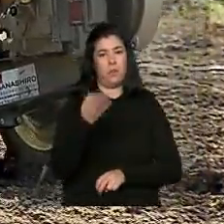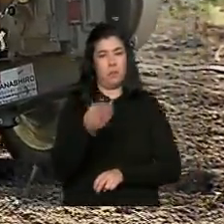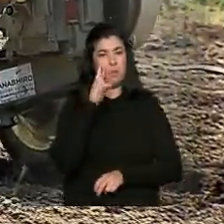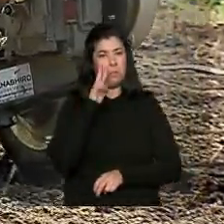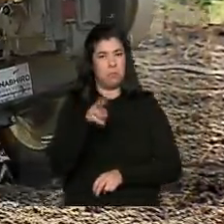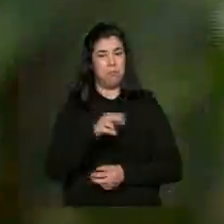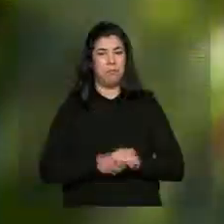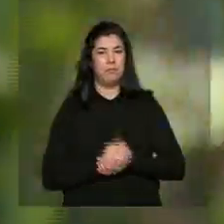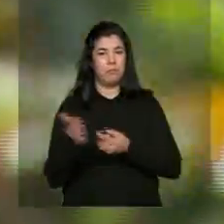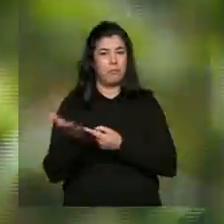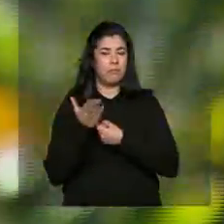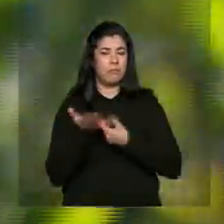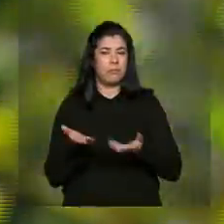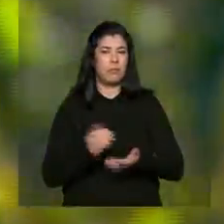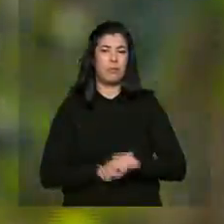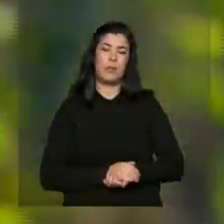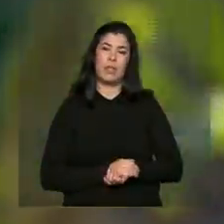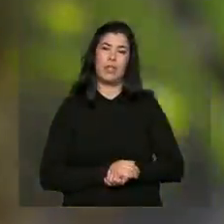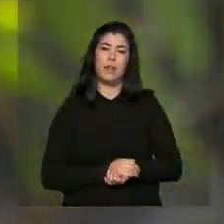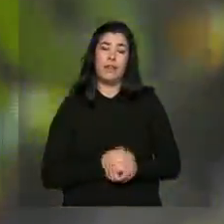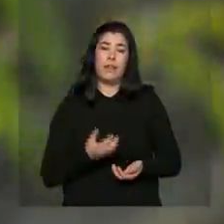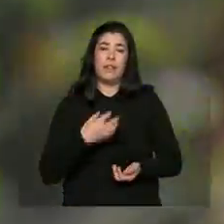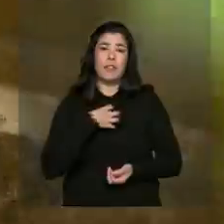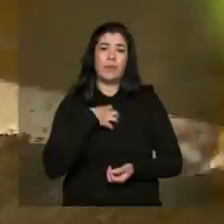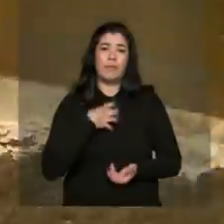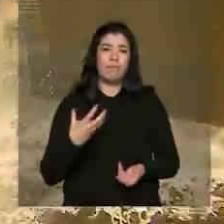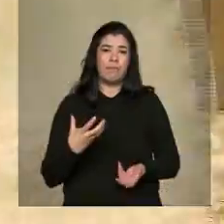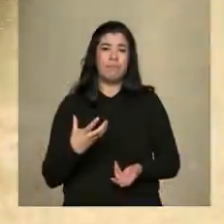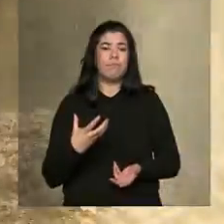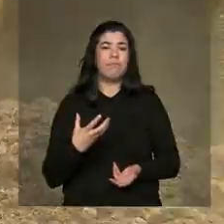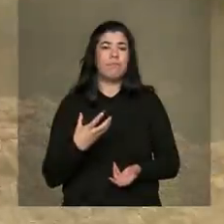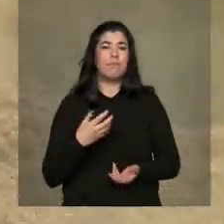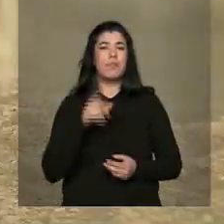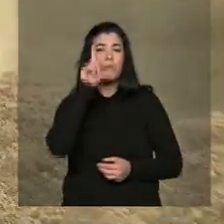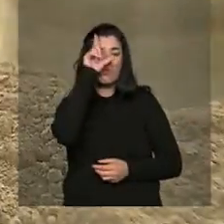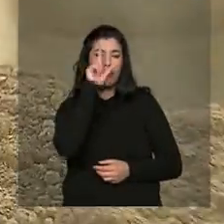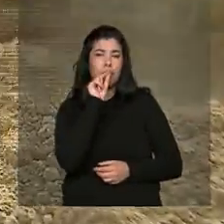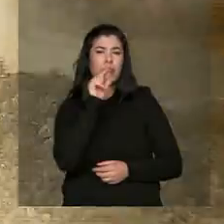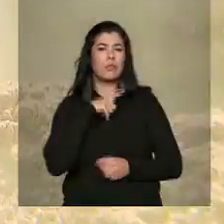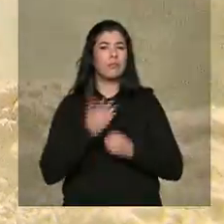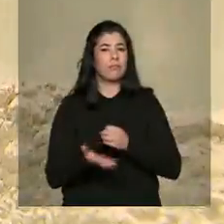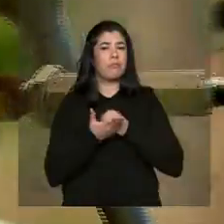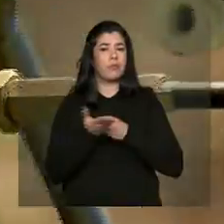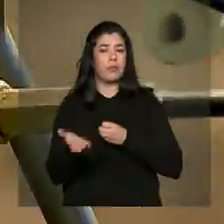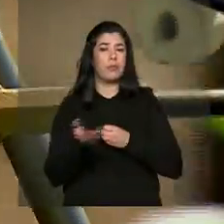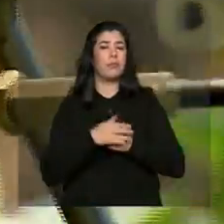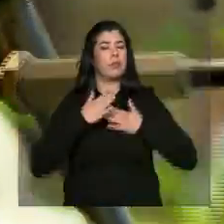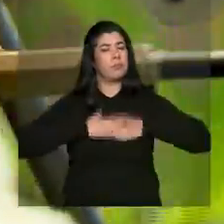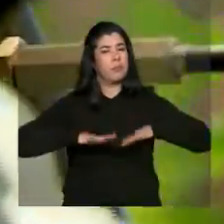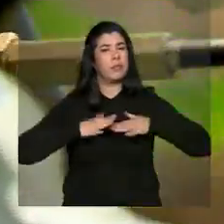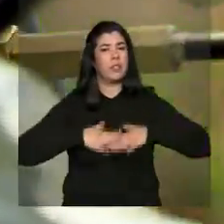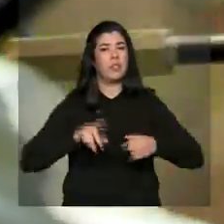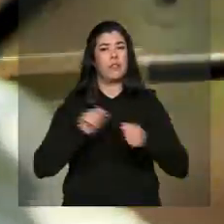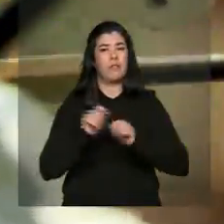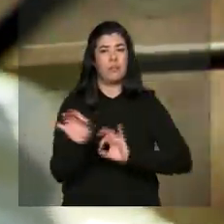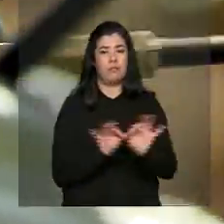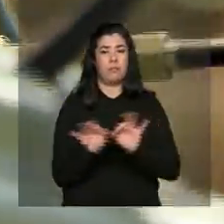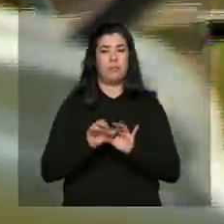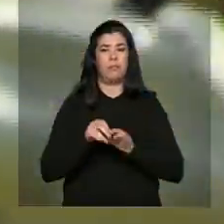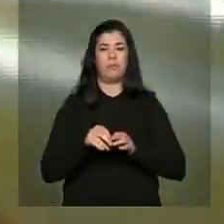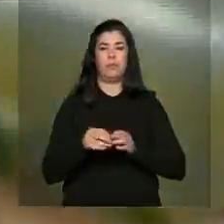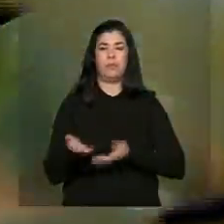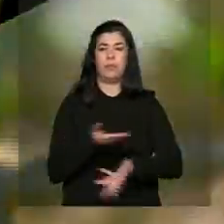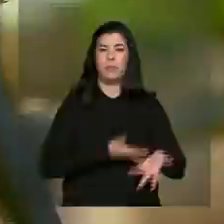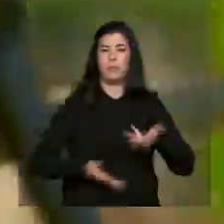me ajudar. É como eu fiquei mais aliviado, né? Mais tranquilo, faço meu serviço